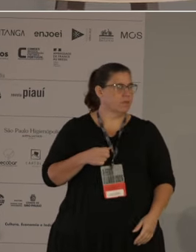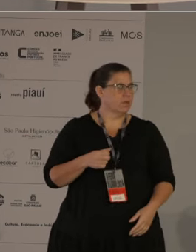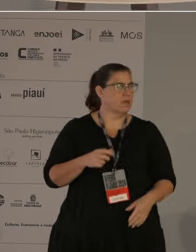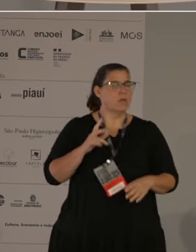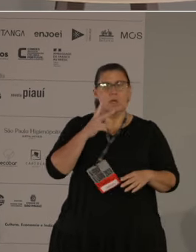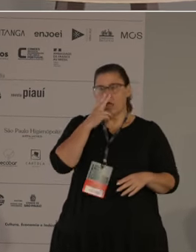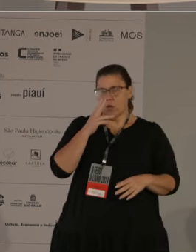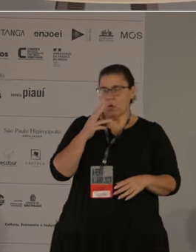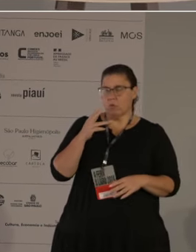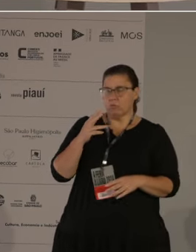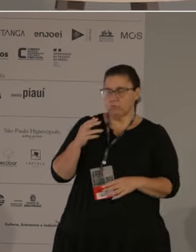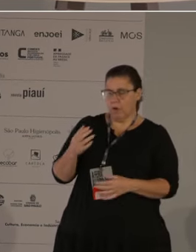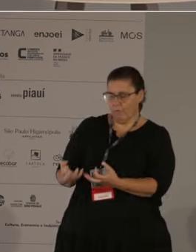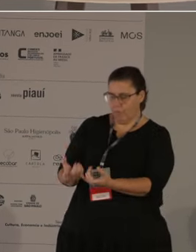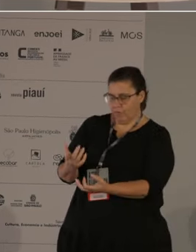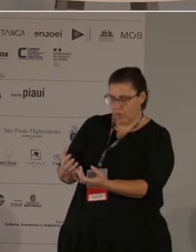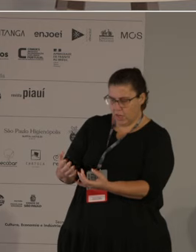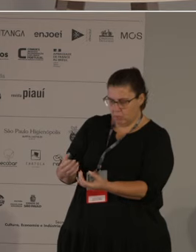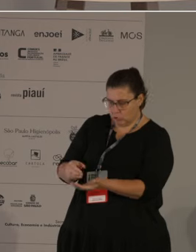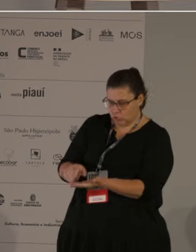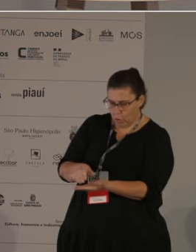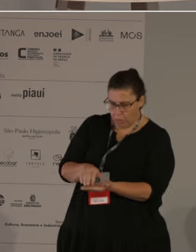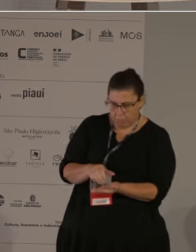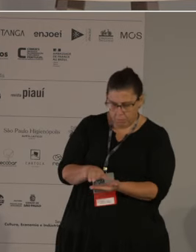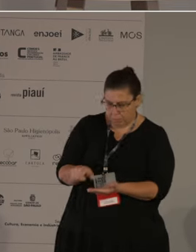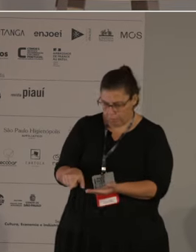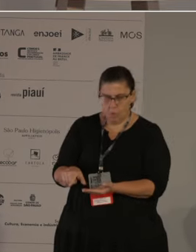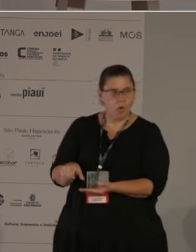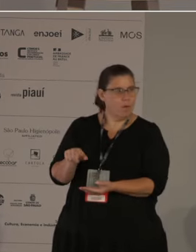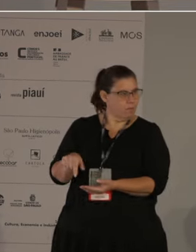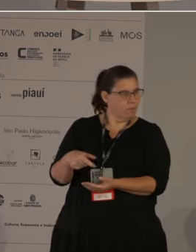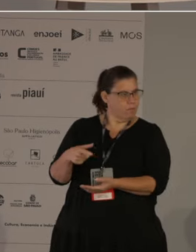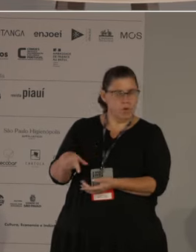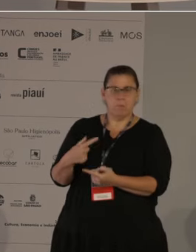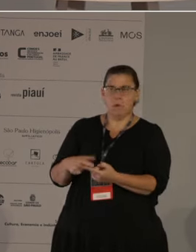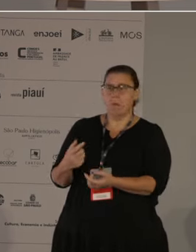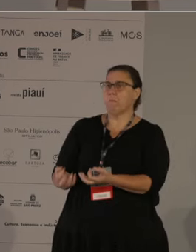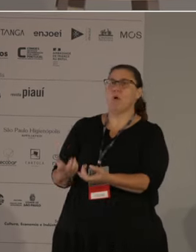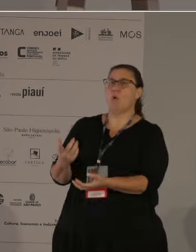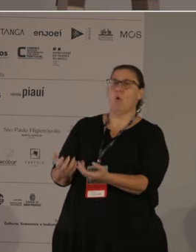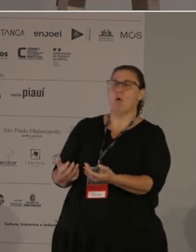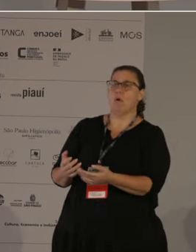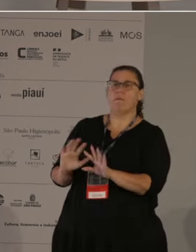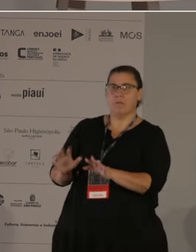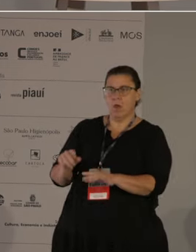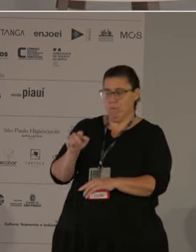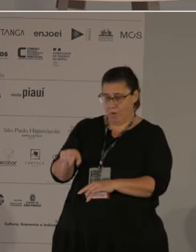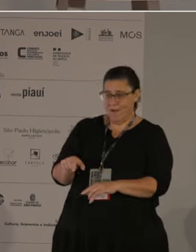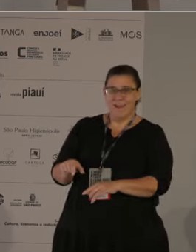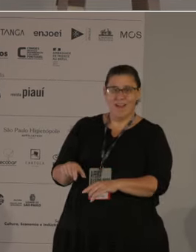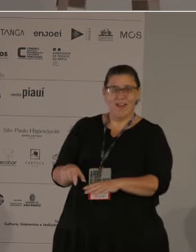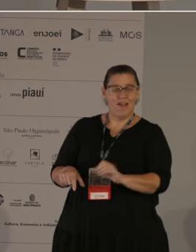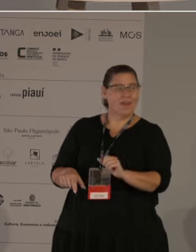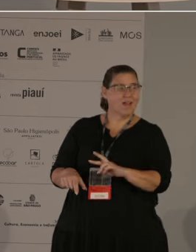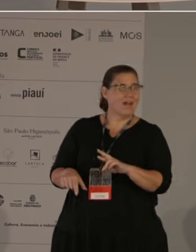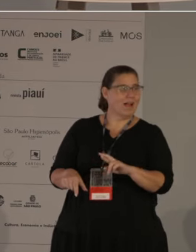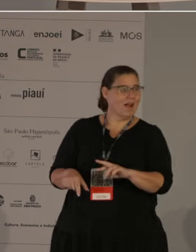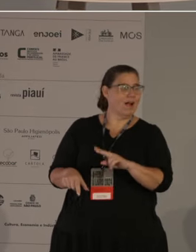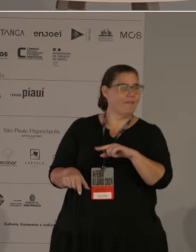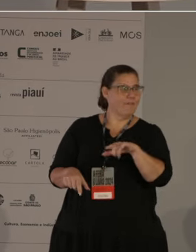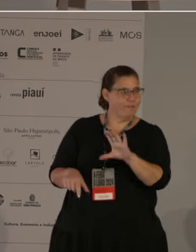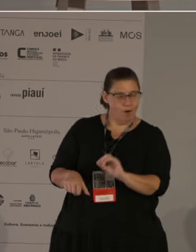de fogueira, que ela vai dizer, isso aqui é uma fogueira intencional, não é um fogo que pegou e a gente está achando, mas é carvão, né, que a gente acha,